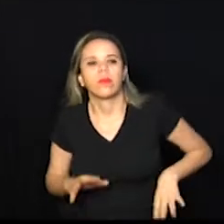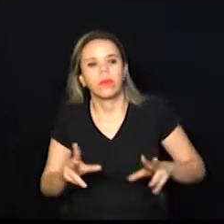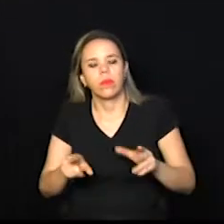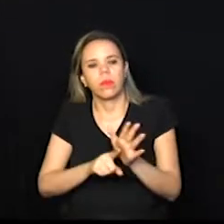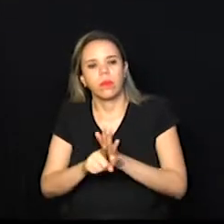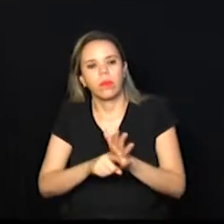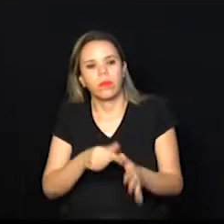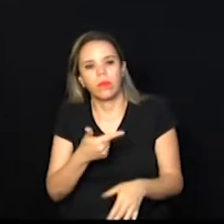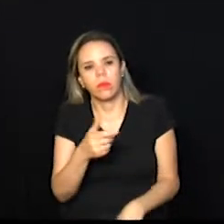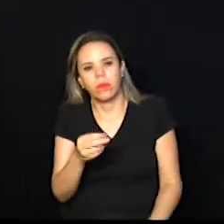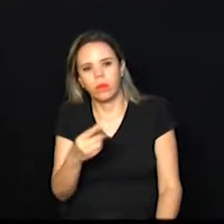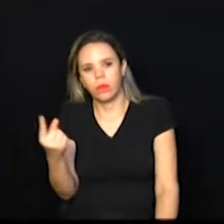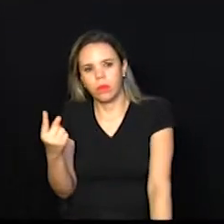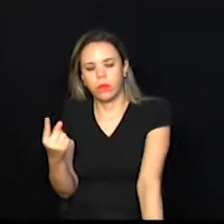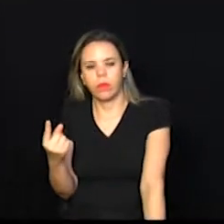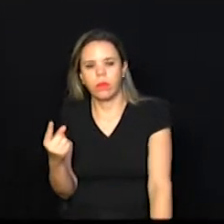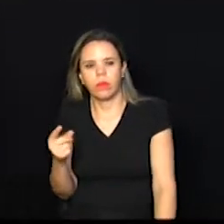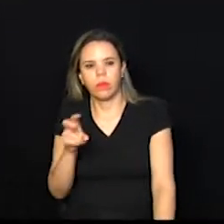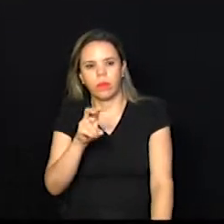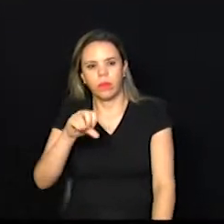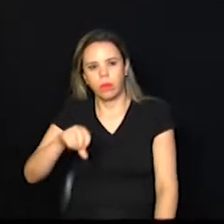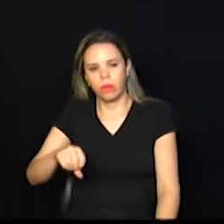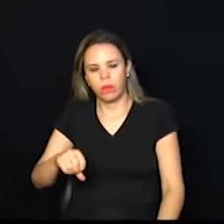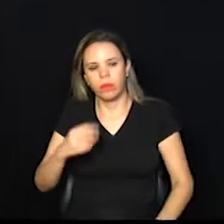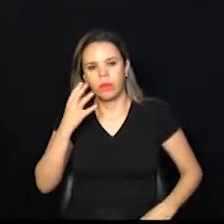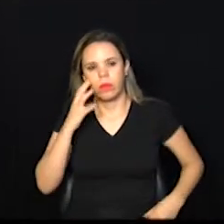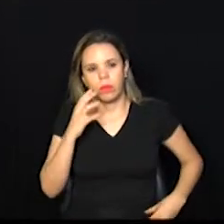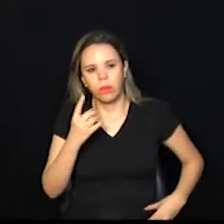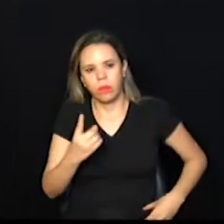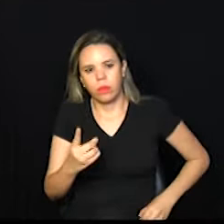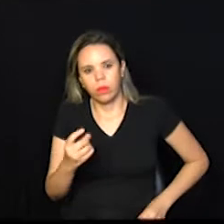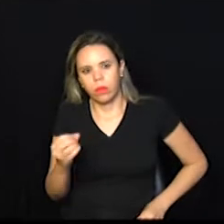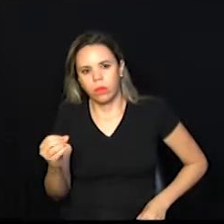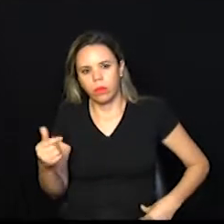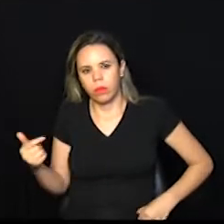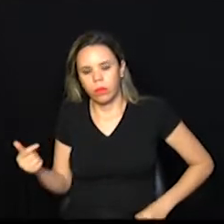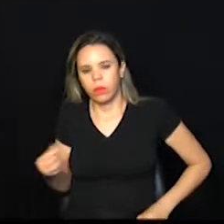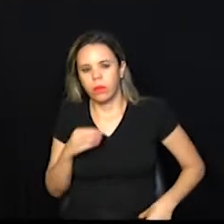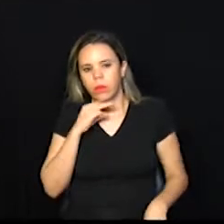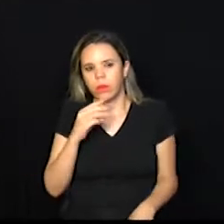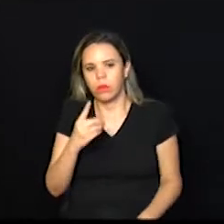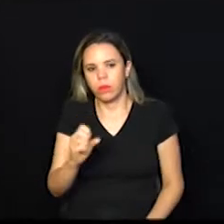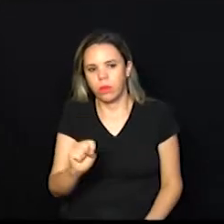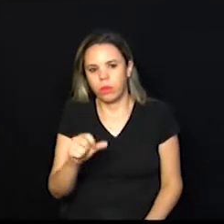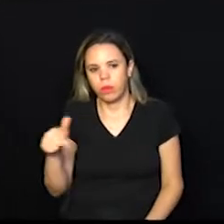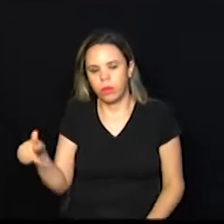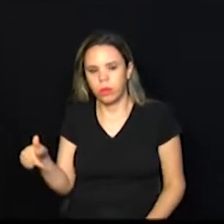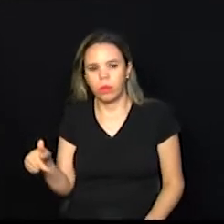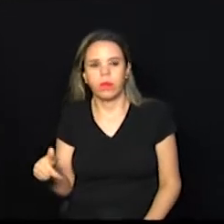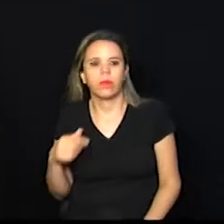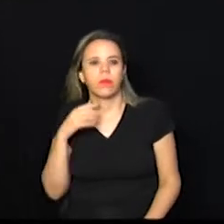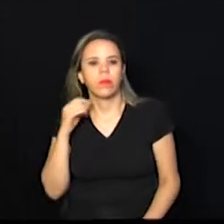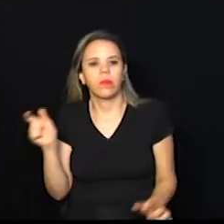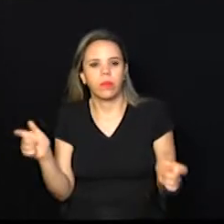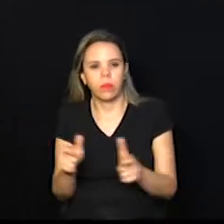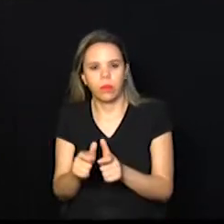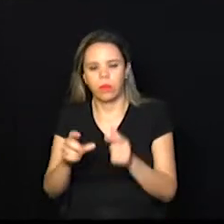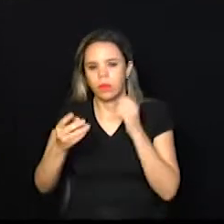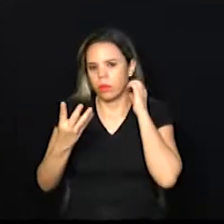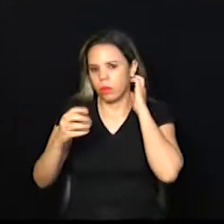Tá? Janeiro, 59, fevereiro, 102, março, 87, abril deu uma queda,